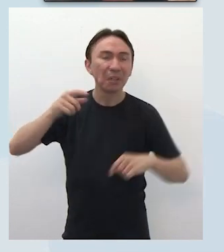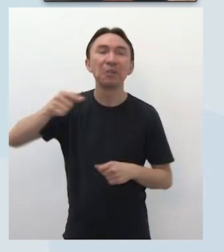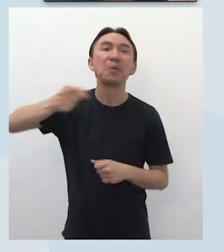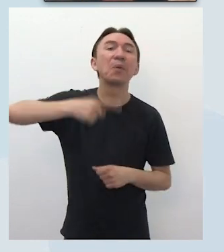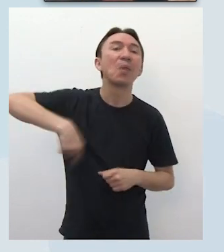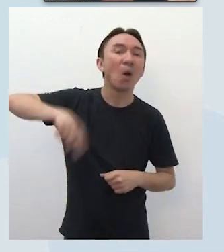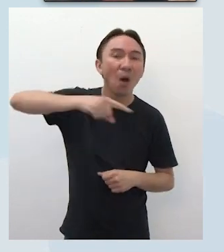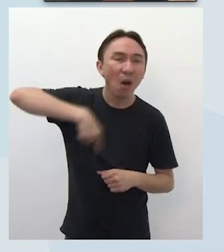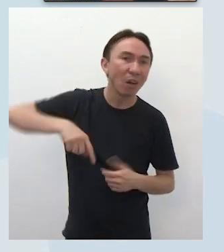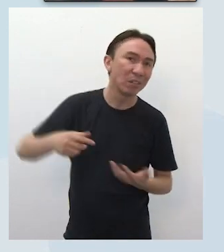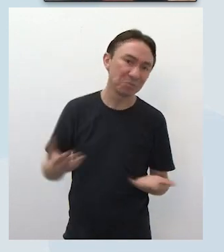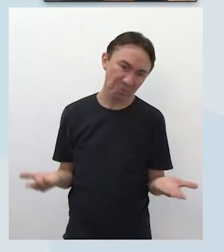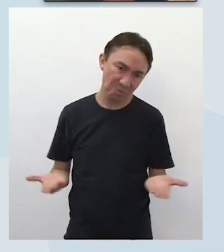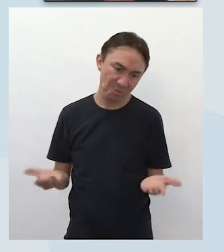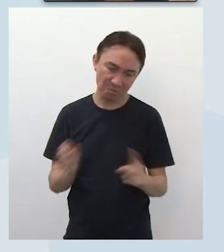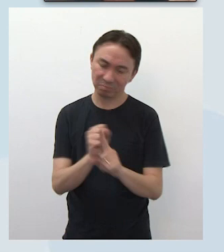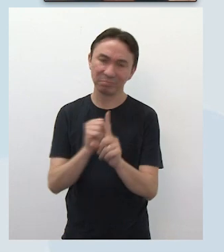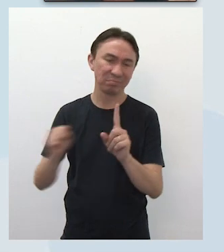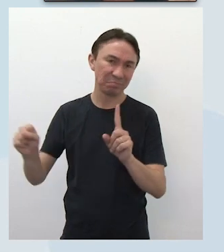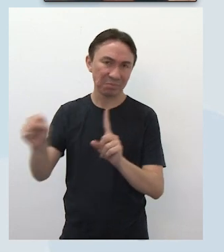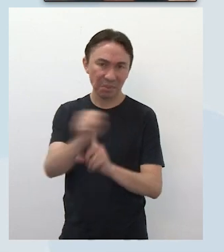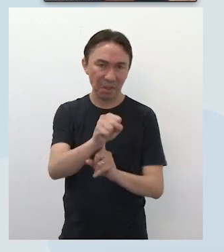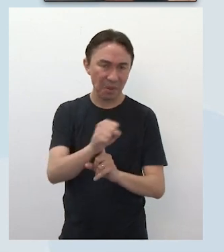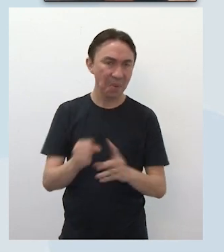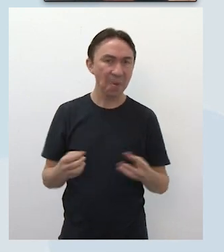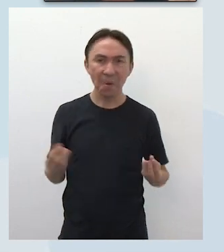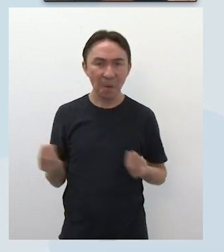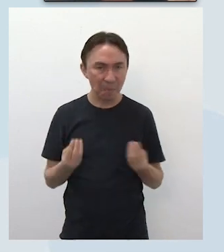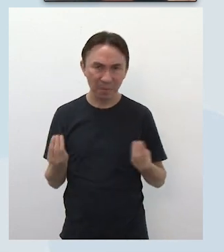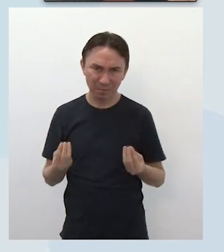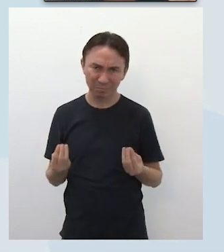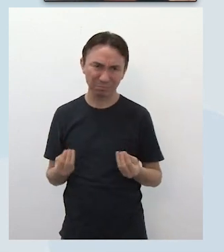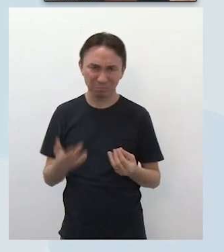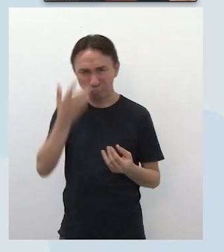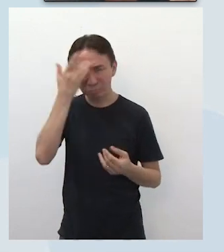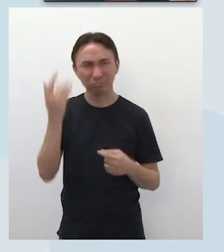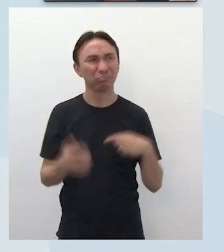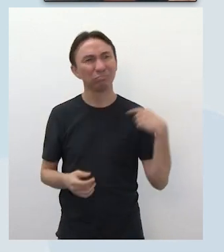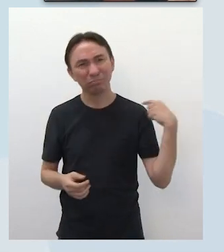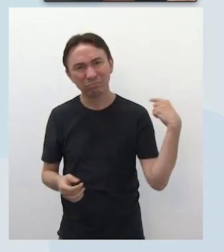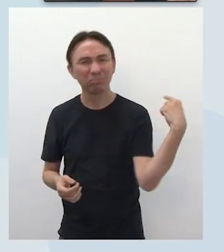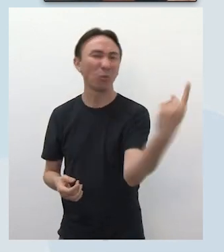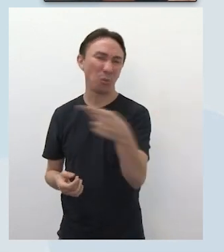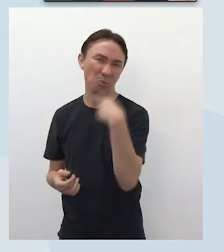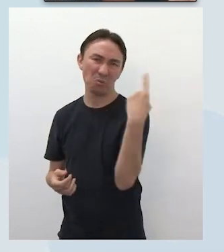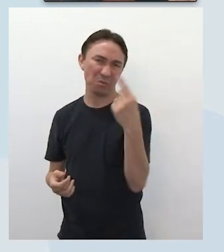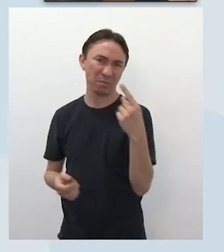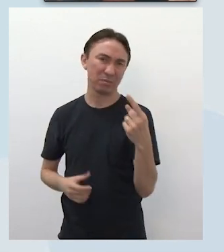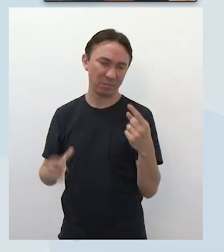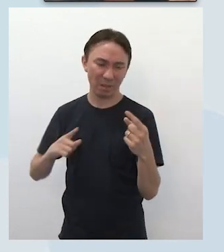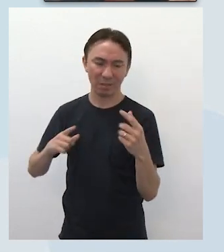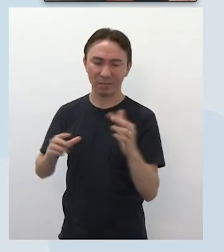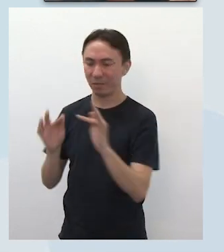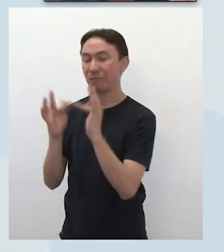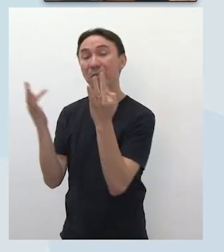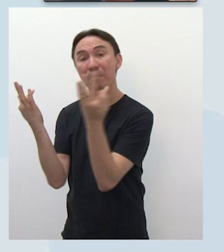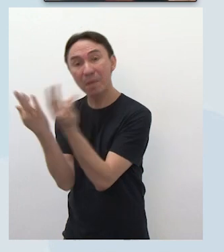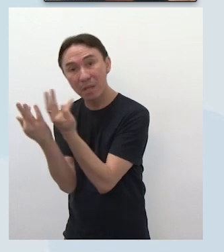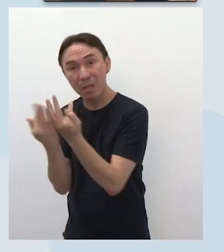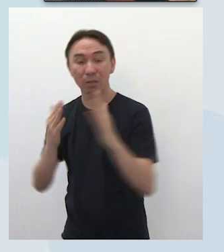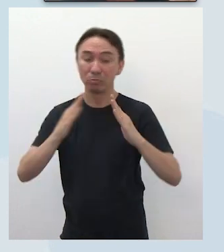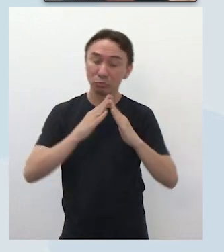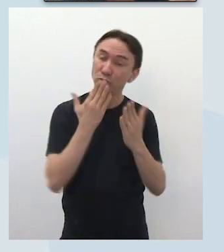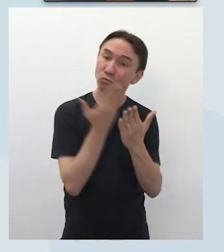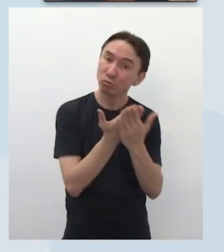gente vive numa sociedade e nós, em geral, tivemos uma educação familiar e escolar que trabalhou